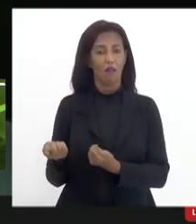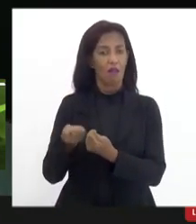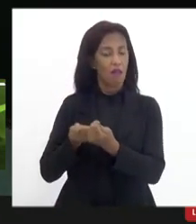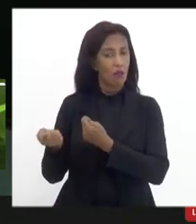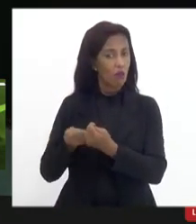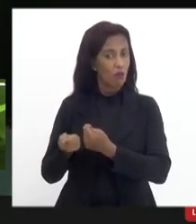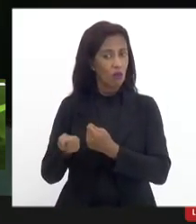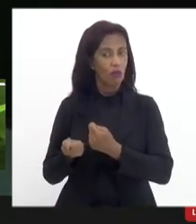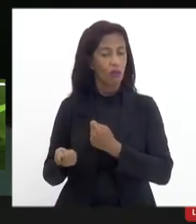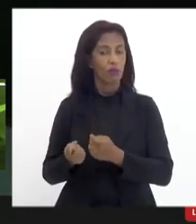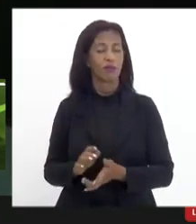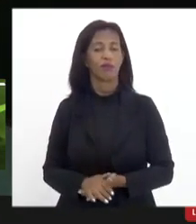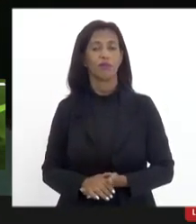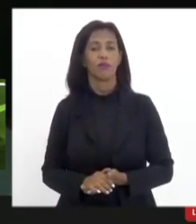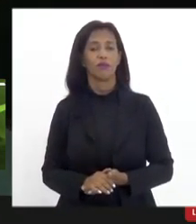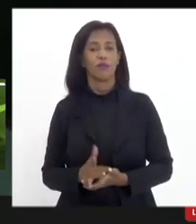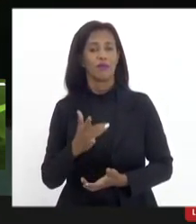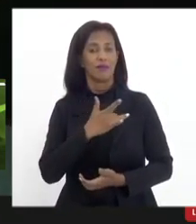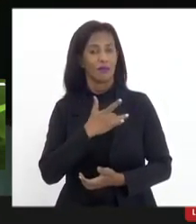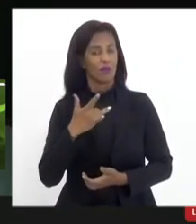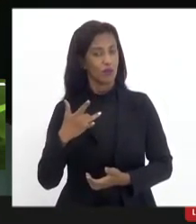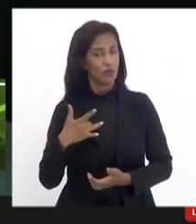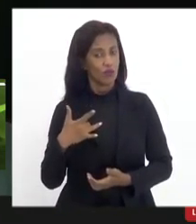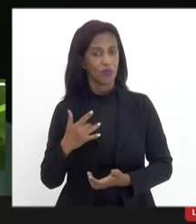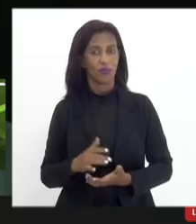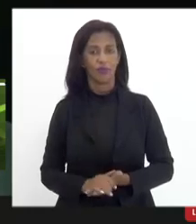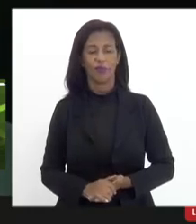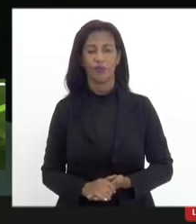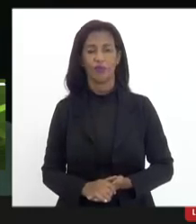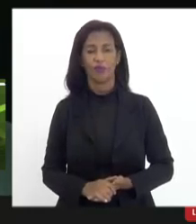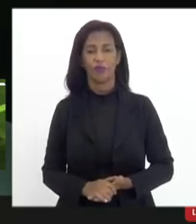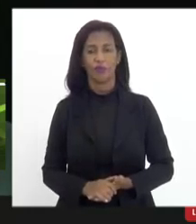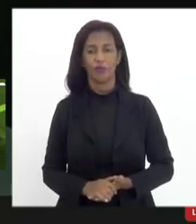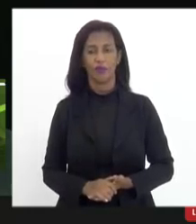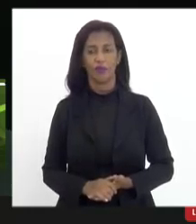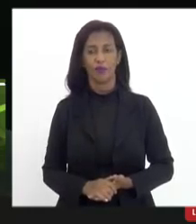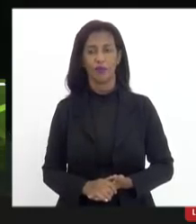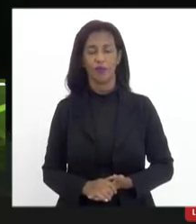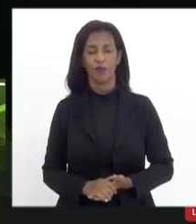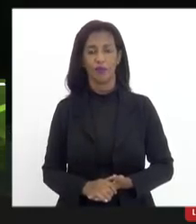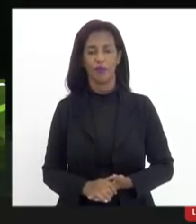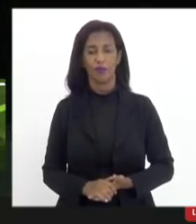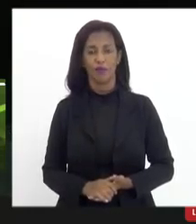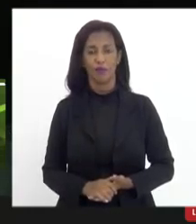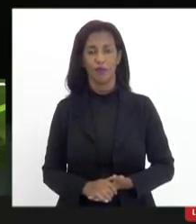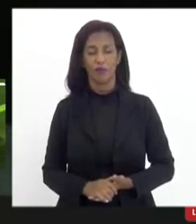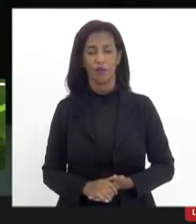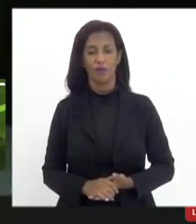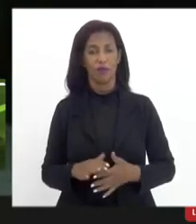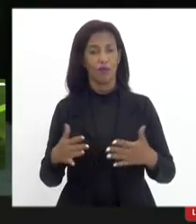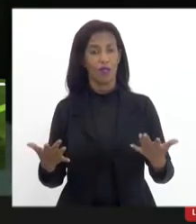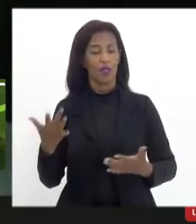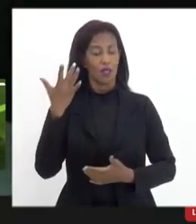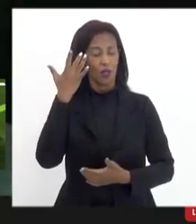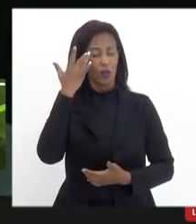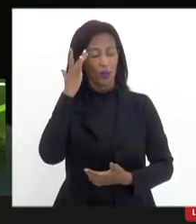econômicas, problemas de saúde, e eu acho que esse